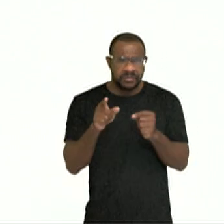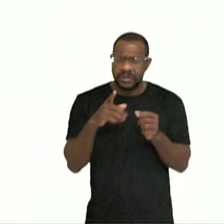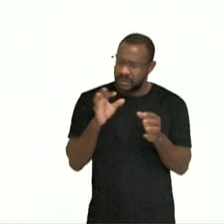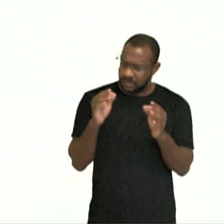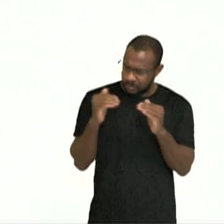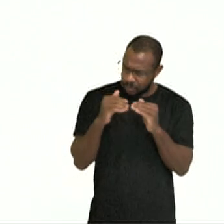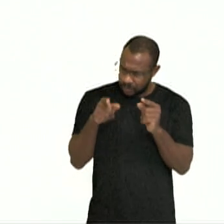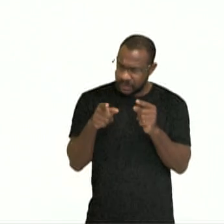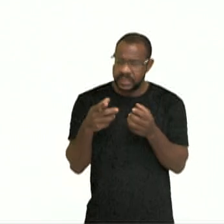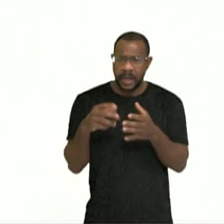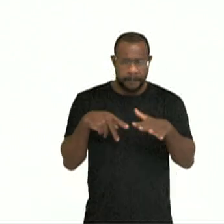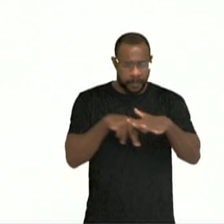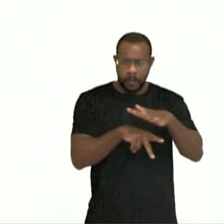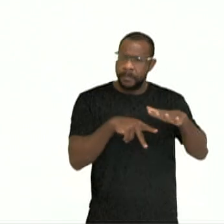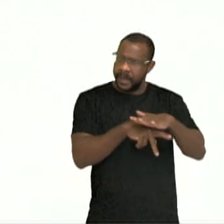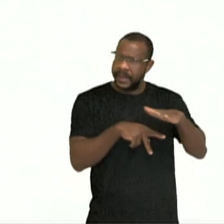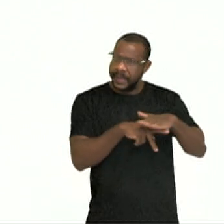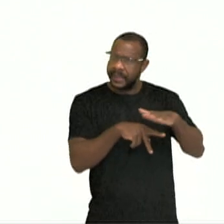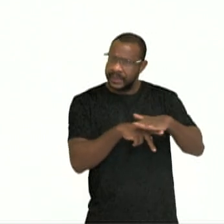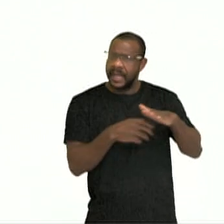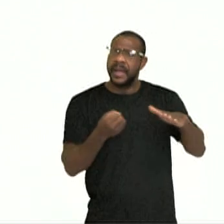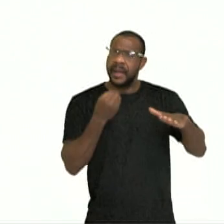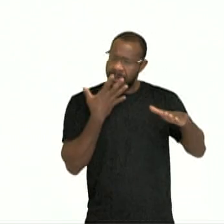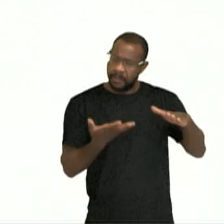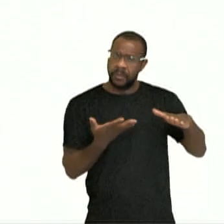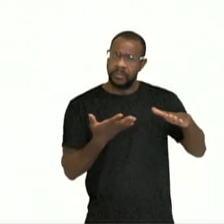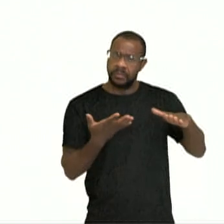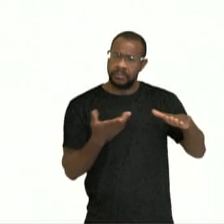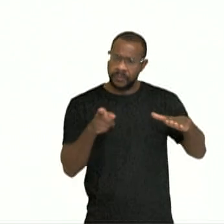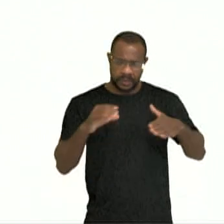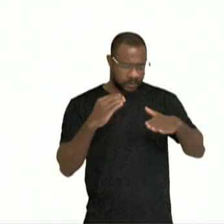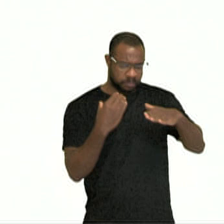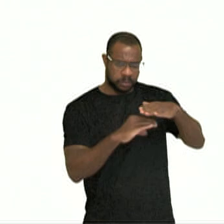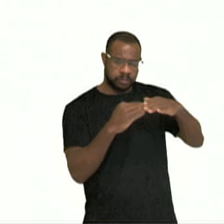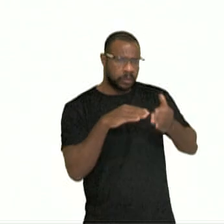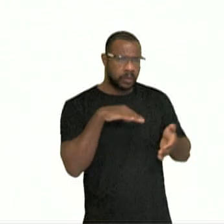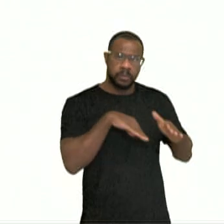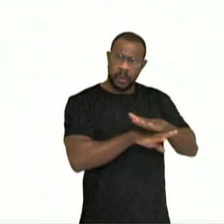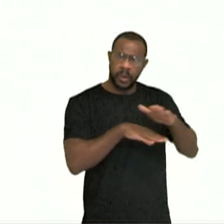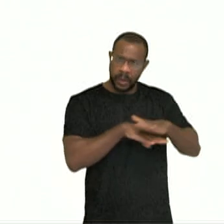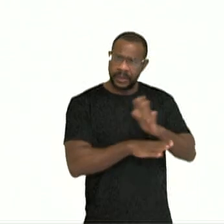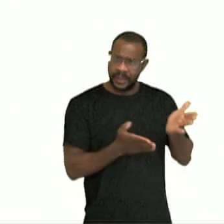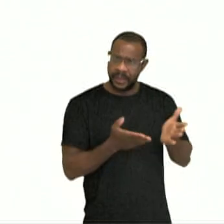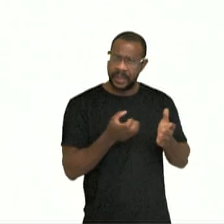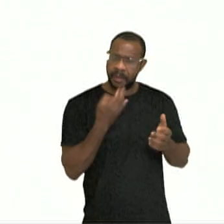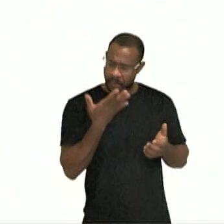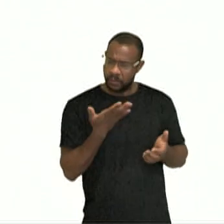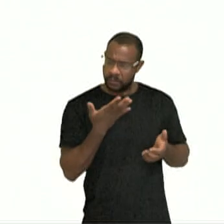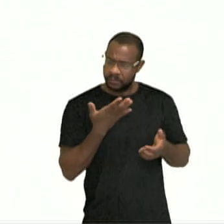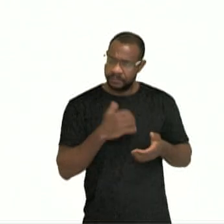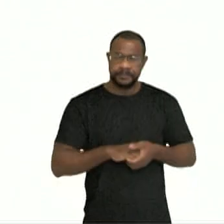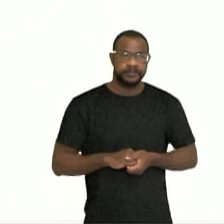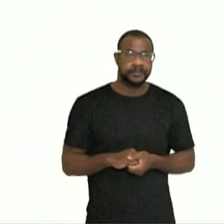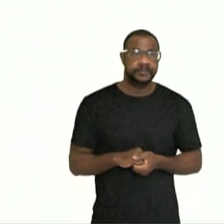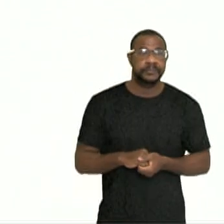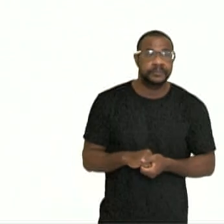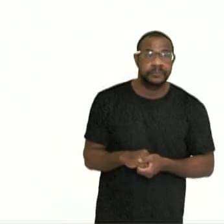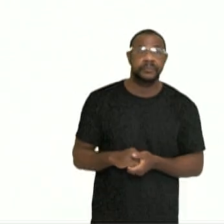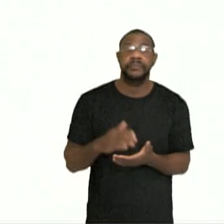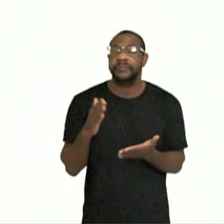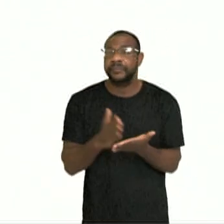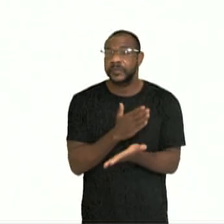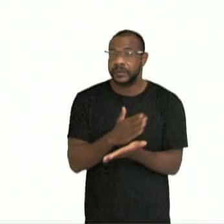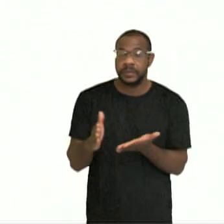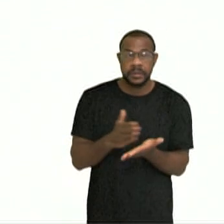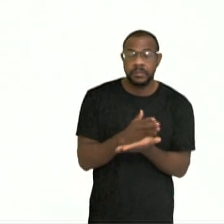poupança é um bom plano de investimento para você? Pensaram um pouquinho? Tenho certeza que sim, né? Algumas